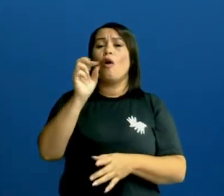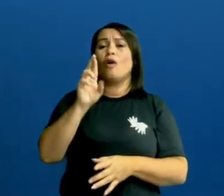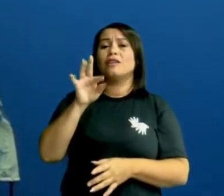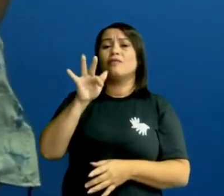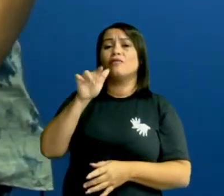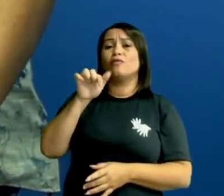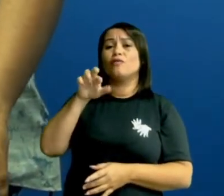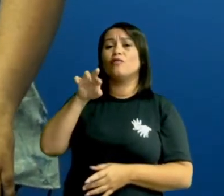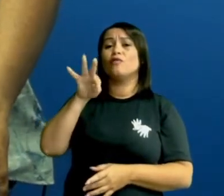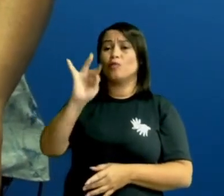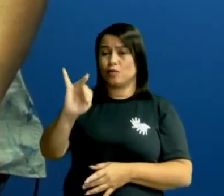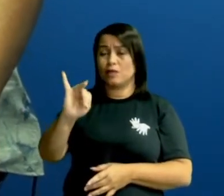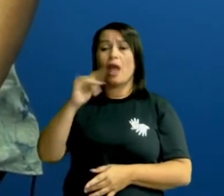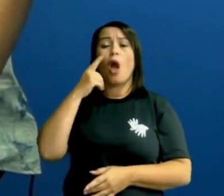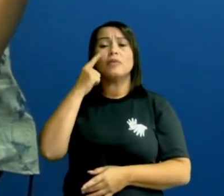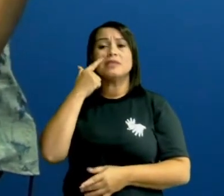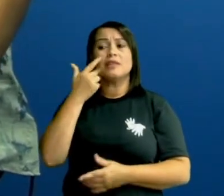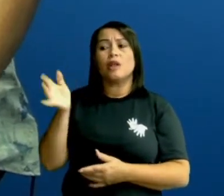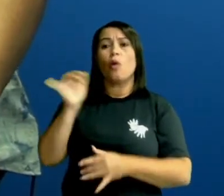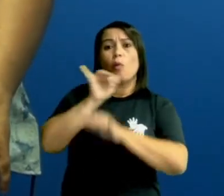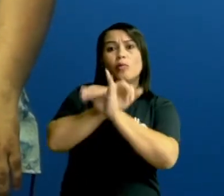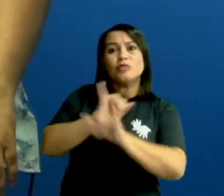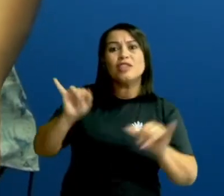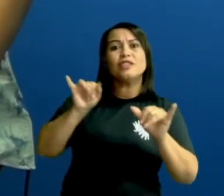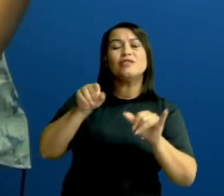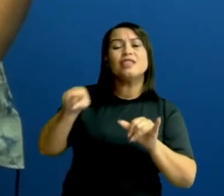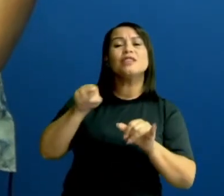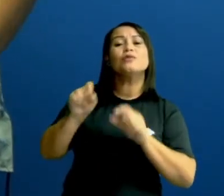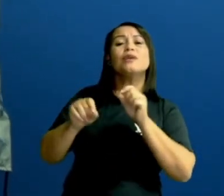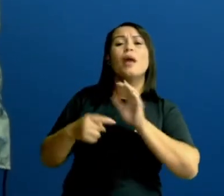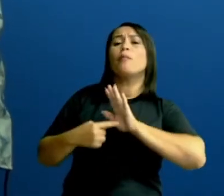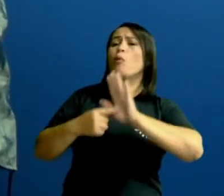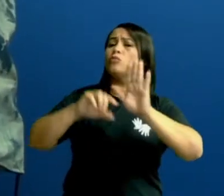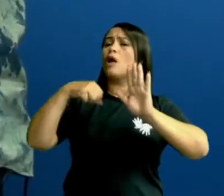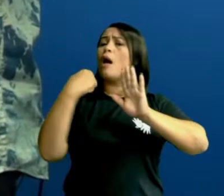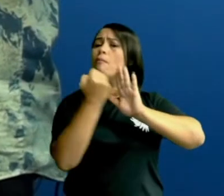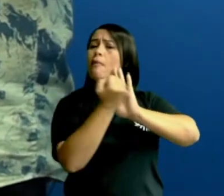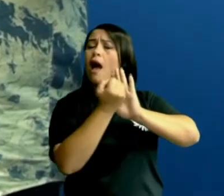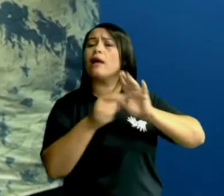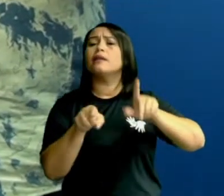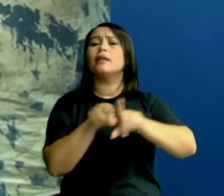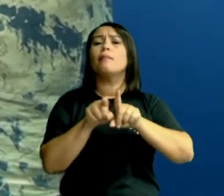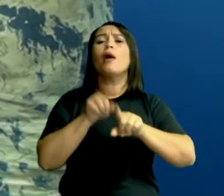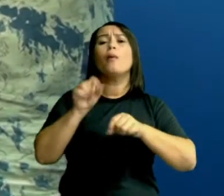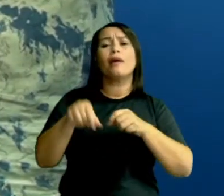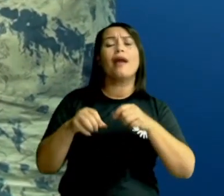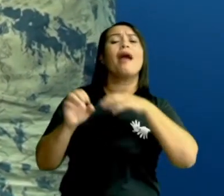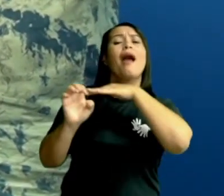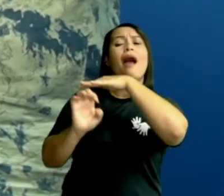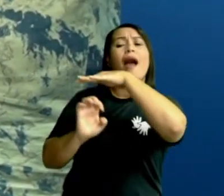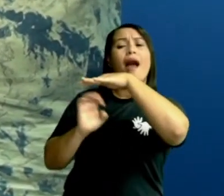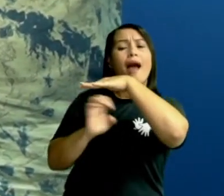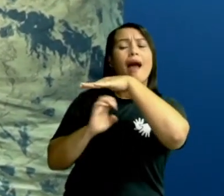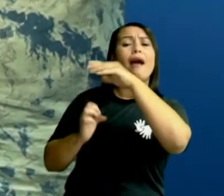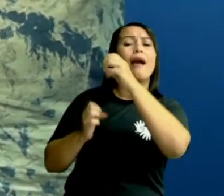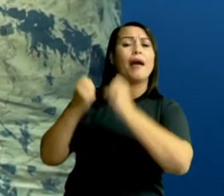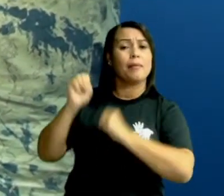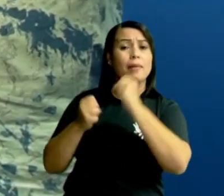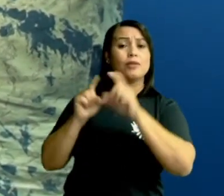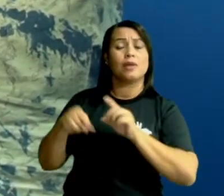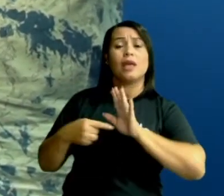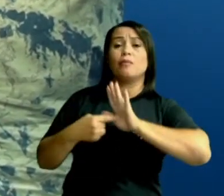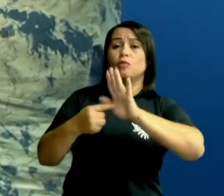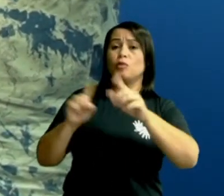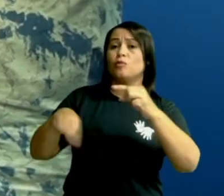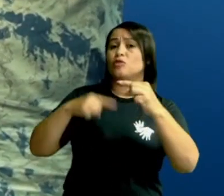Hortifruti. O objetivo desse anúncio é divulgar essa marca e, consequentemente, essa empresa, com o objetivo de fazer com que